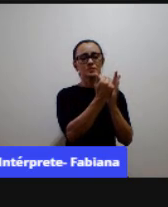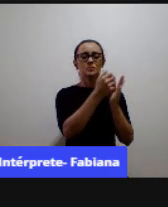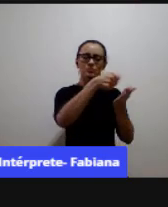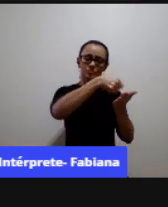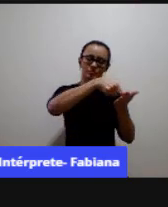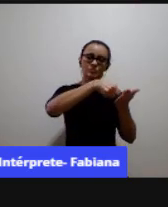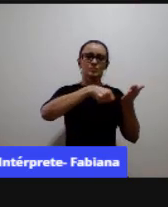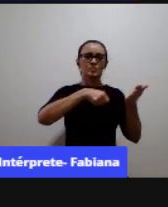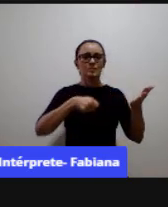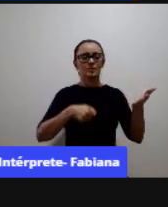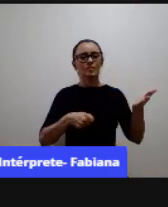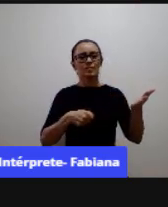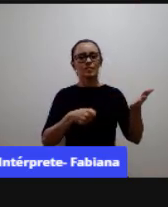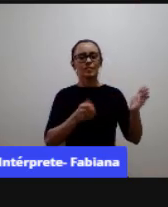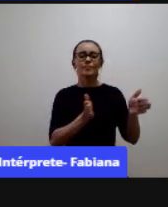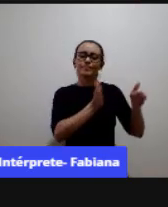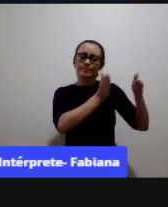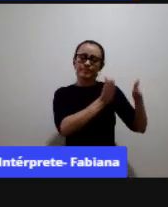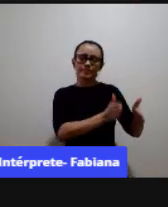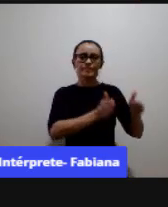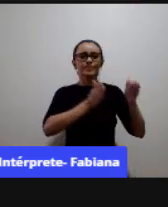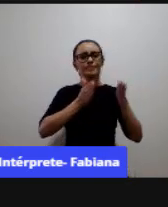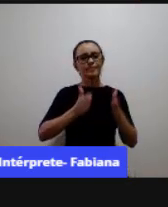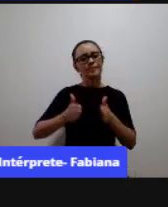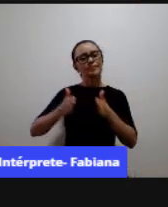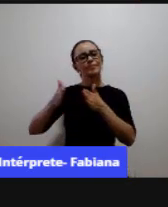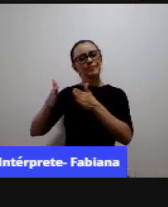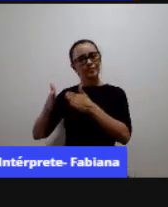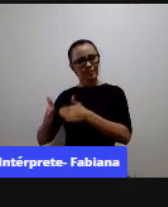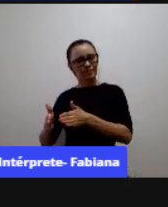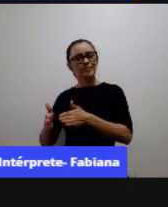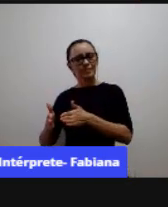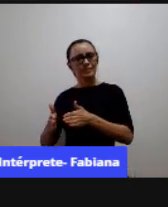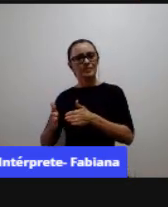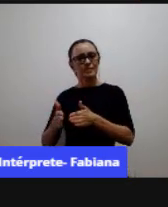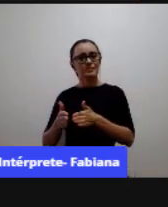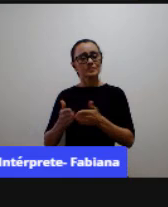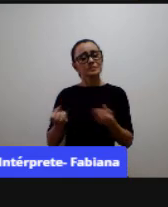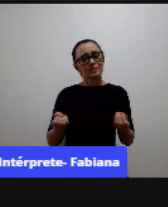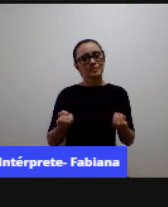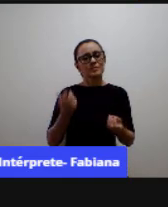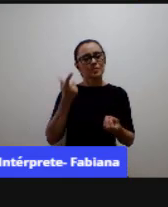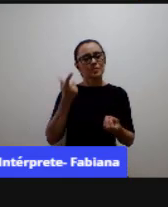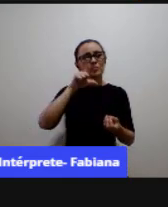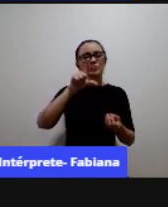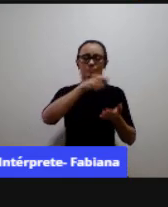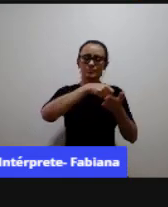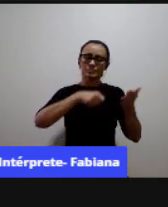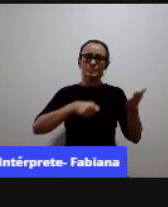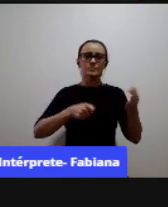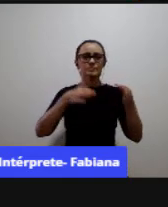cada etapa e de cada processo desse até a construção do PEI, né?